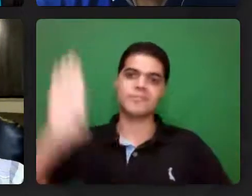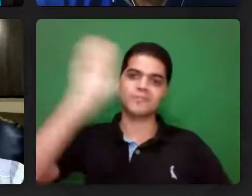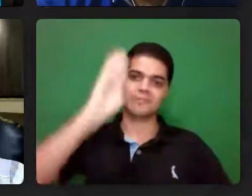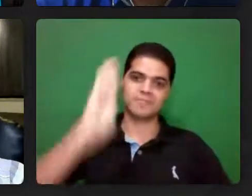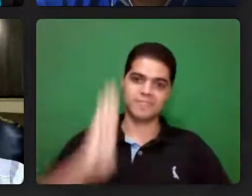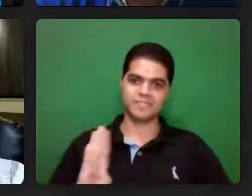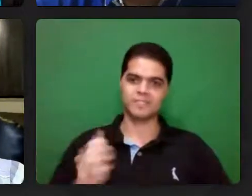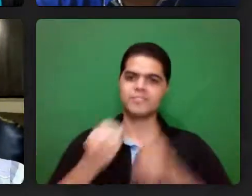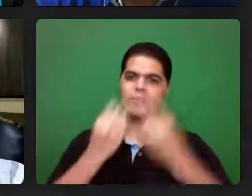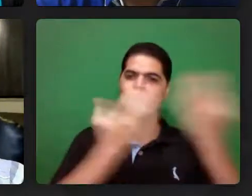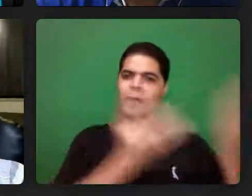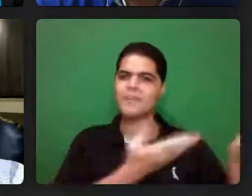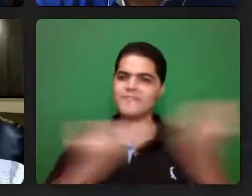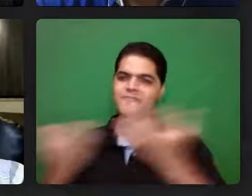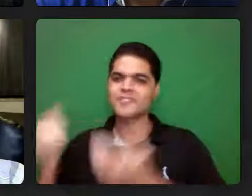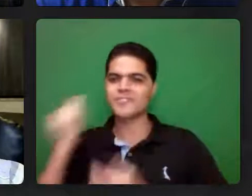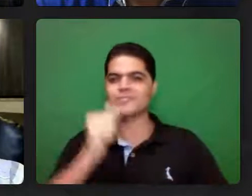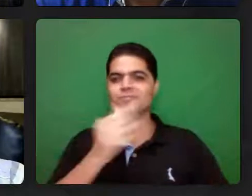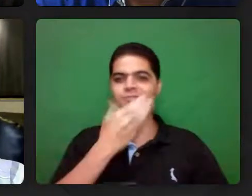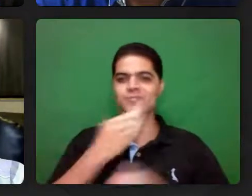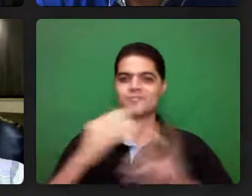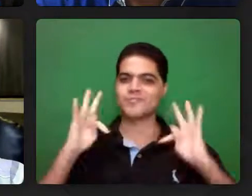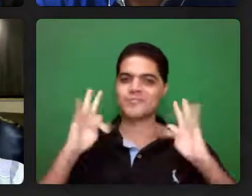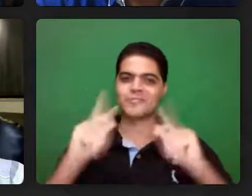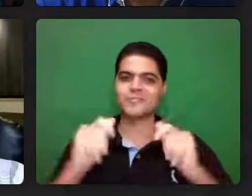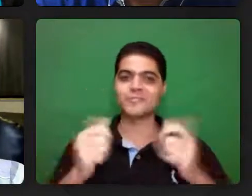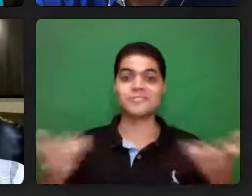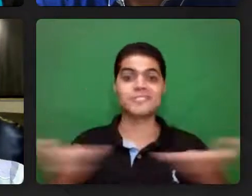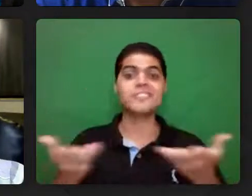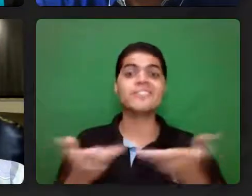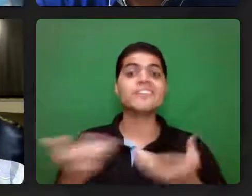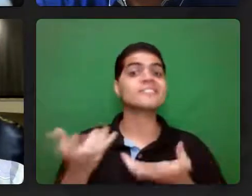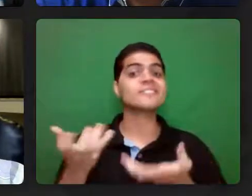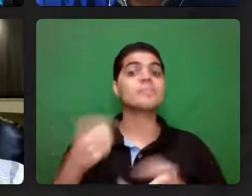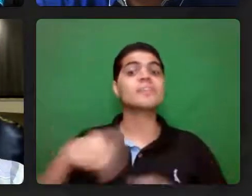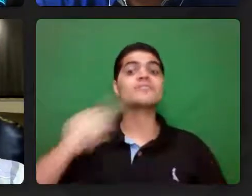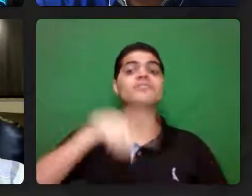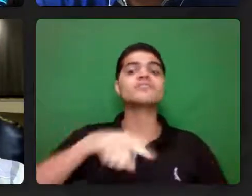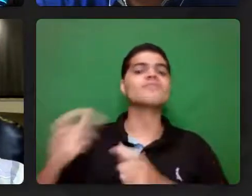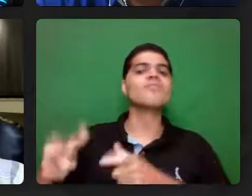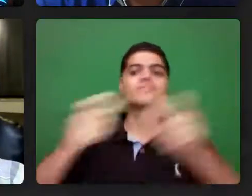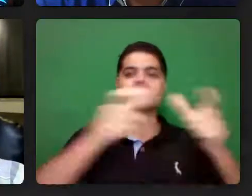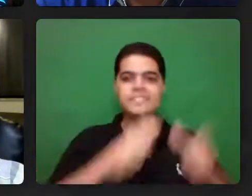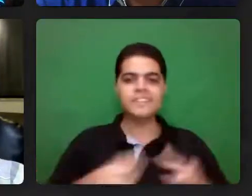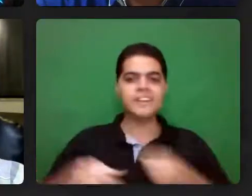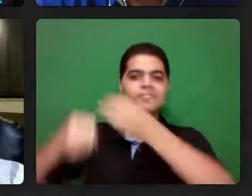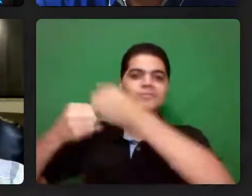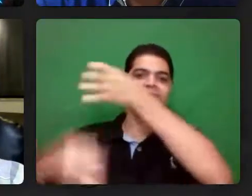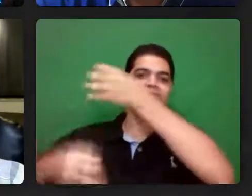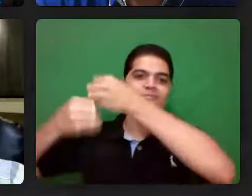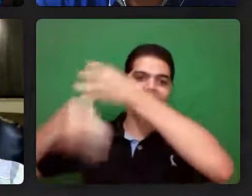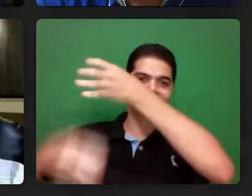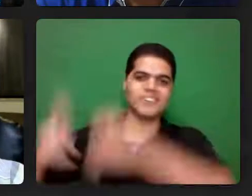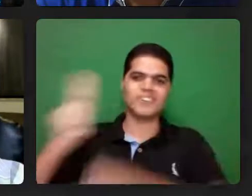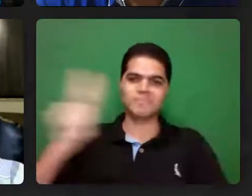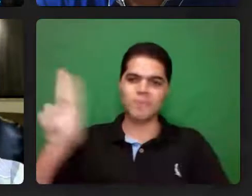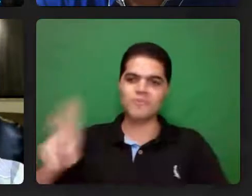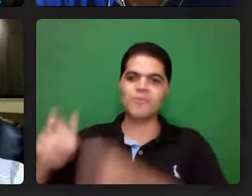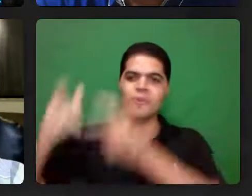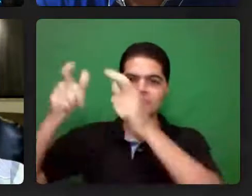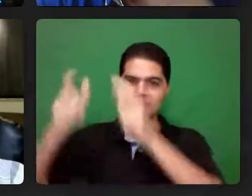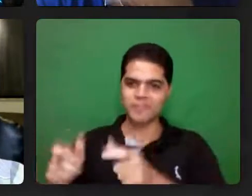muito bem-vindos e bem-vindas. E eu quero saber de onde que vocês são, então contem aí para a gente no chat. O pessoal ainda está entrando, mas eu quero saber